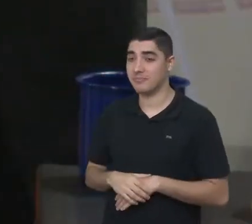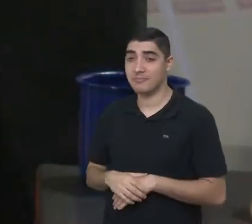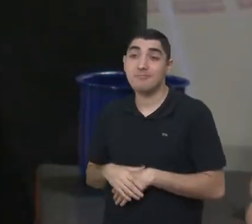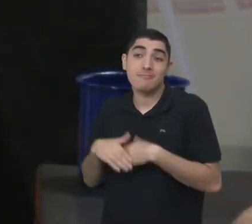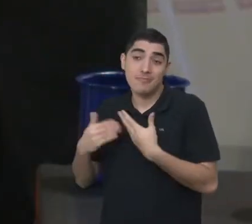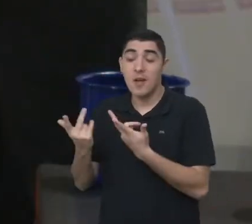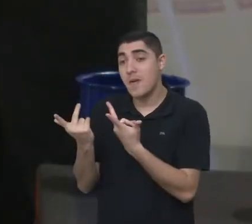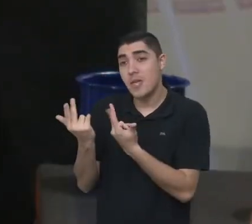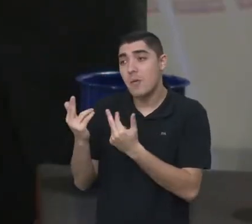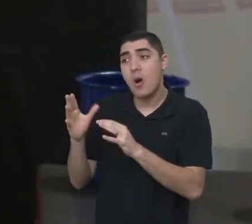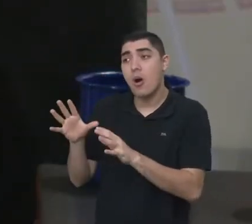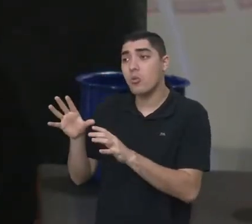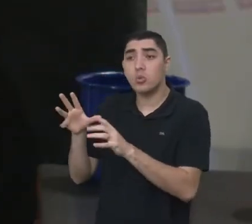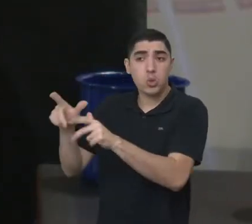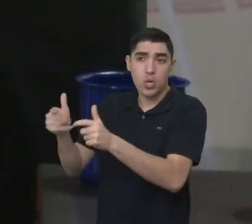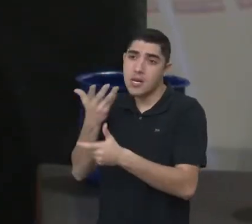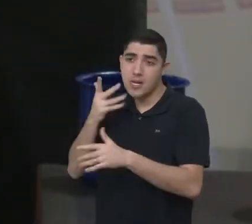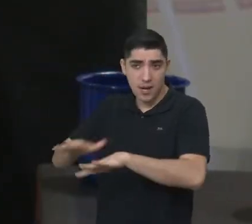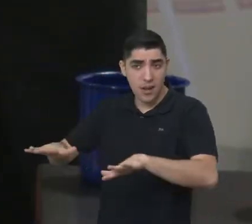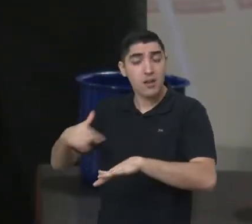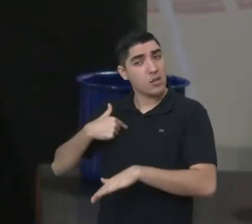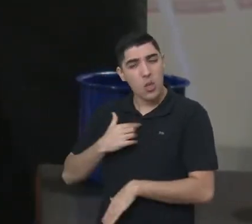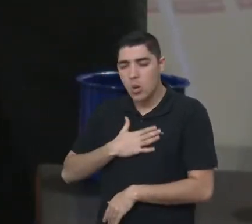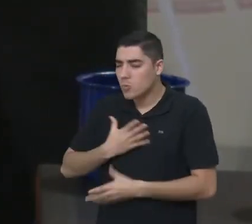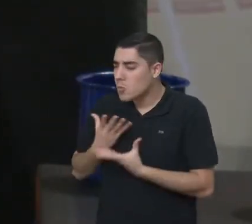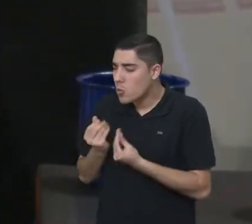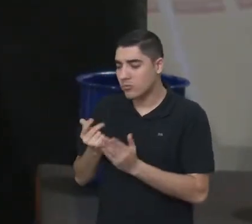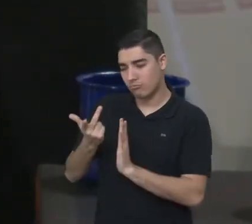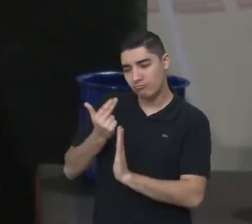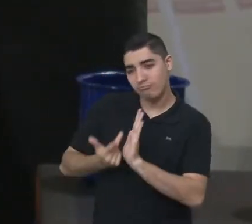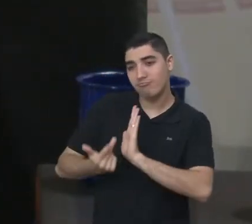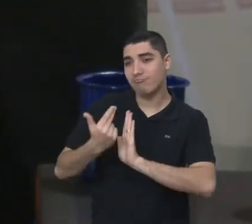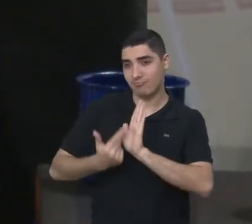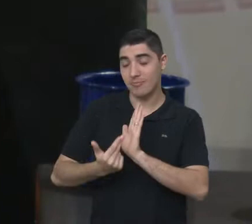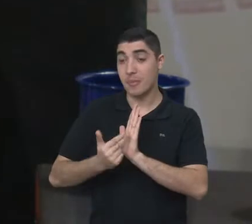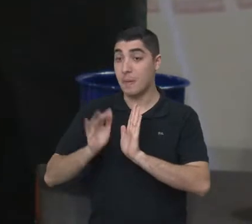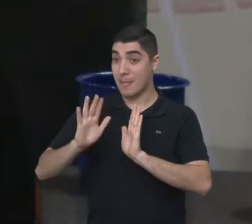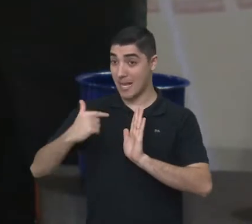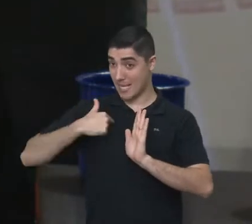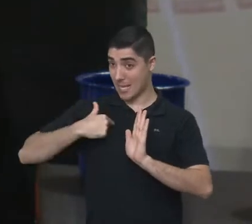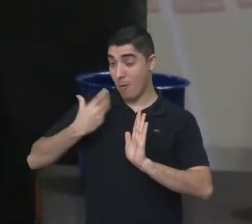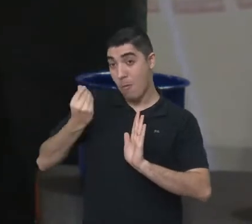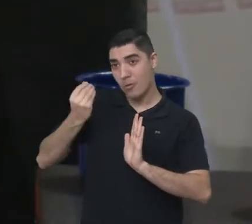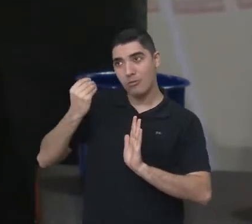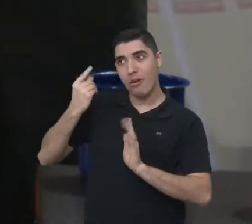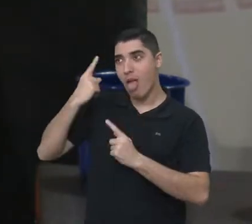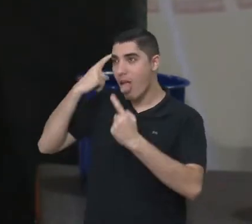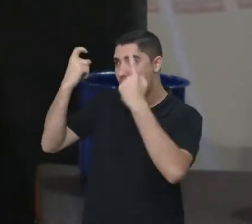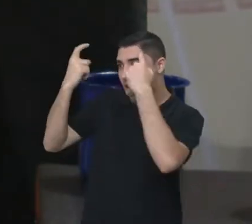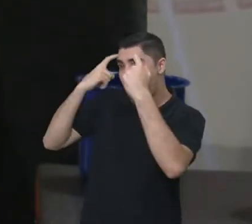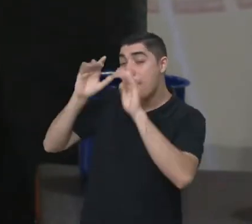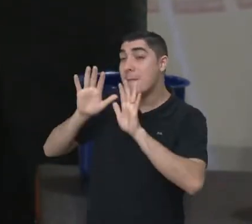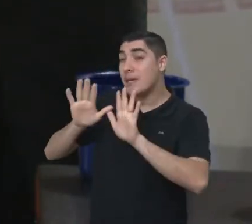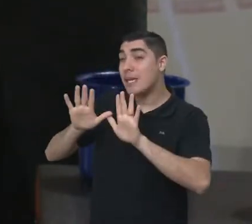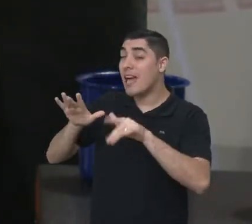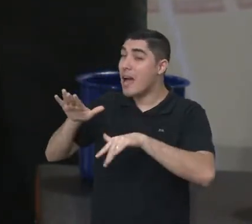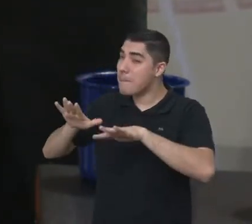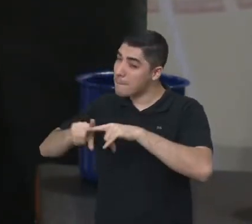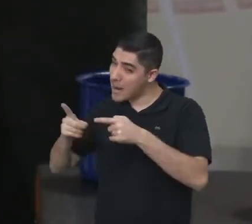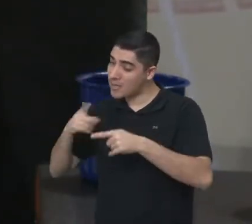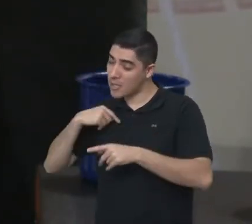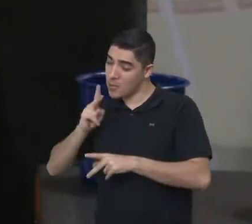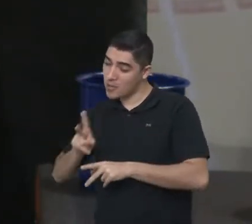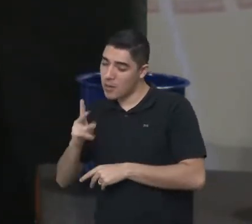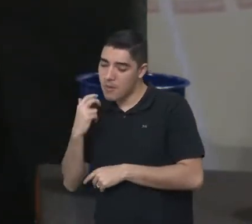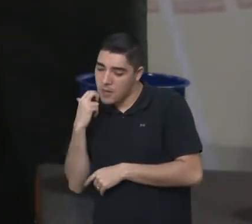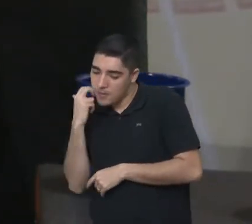Como toda criança, eu gostava muito de desenhar. Mas eu era uma criança bem introvertida, assim, bem quietinha.